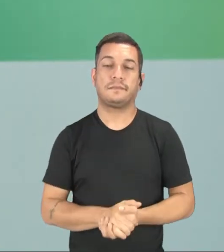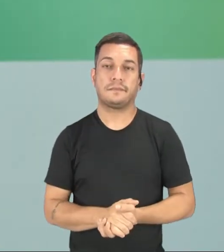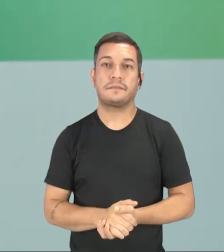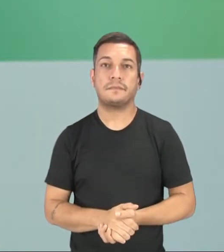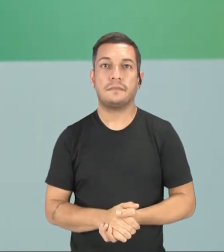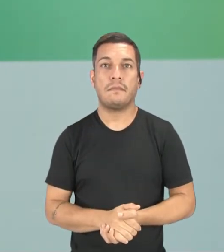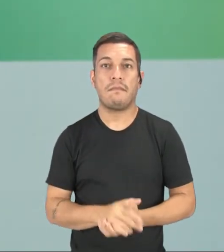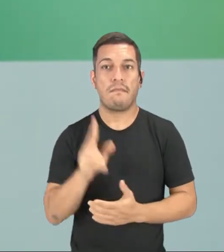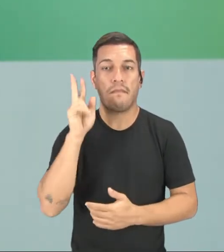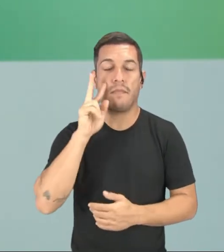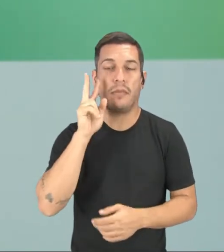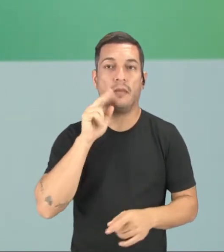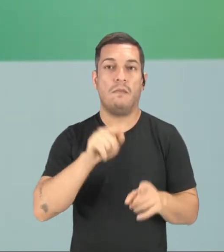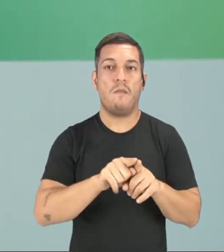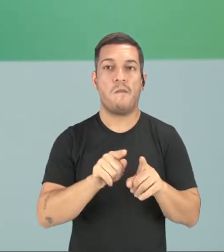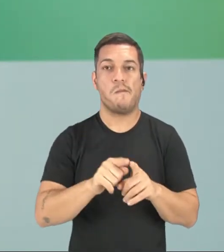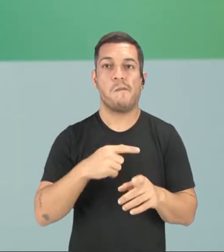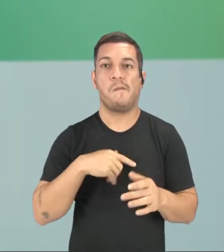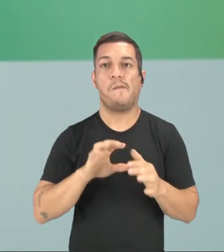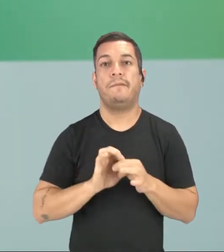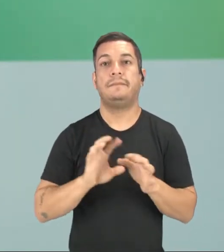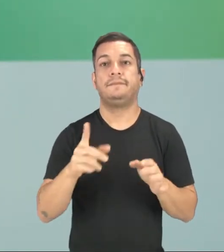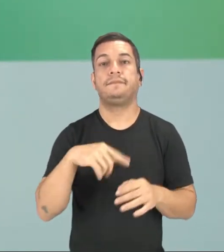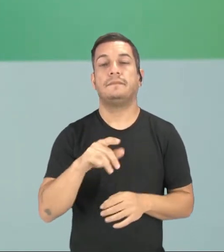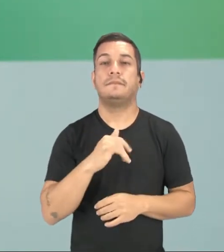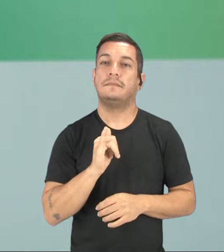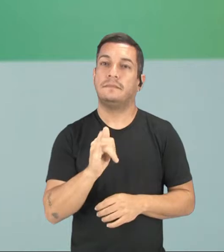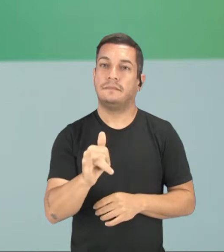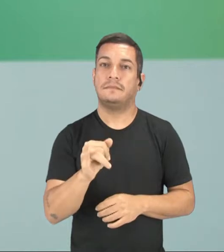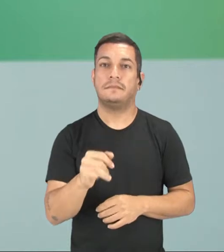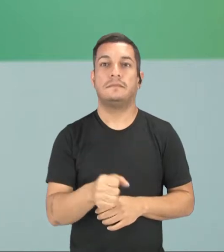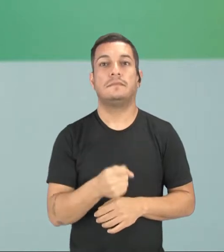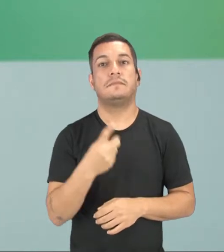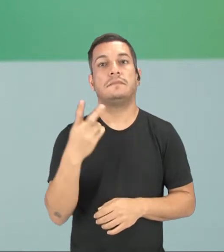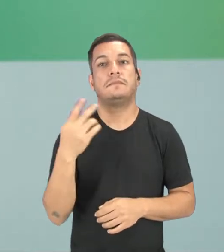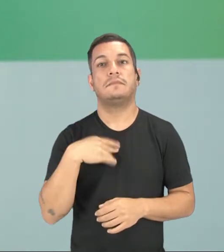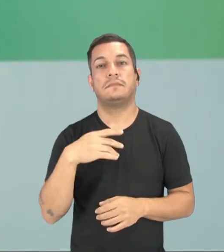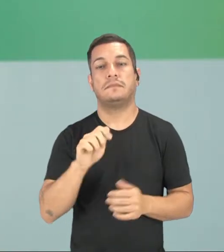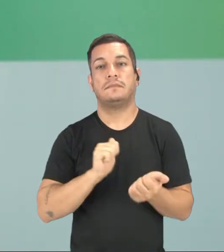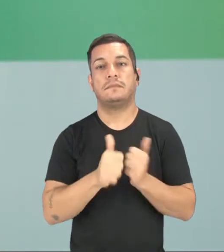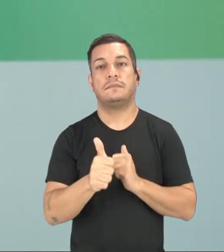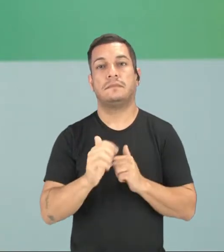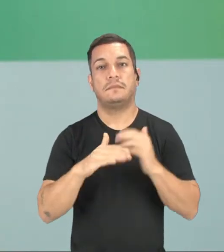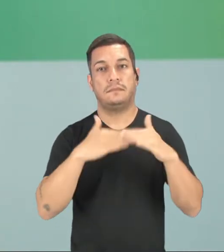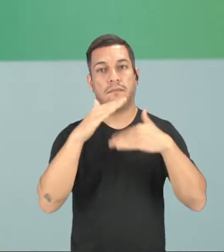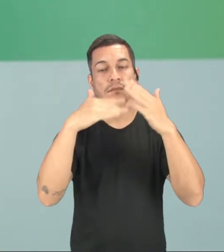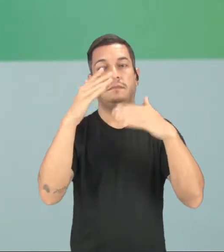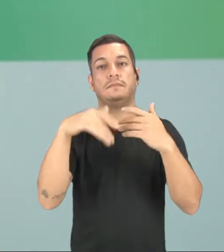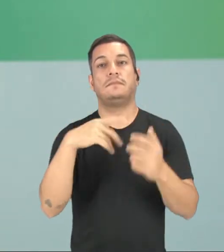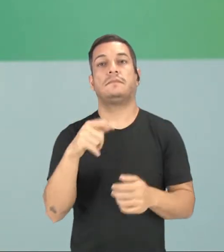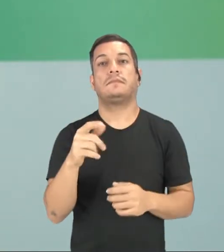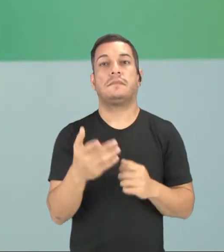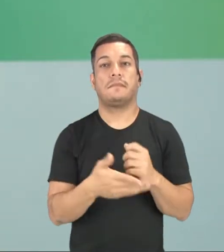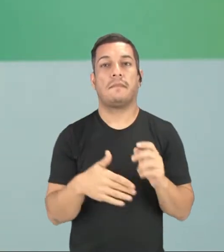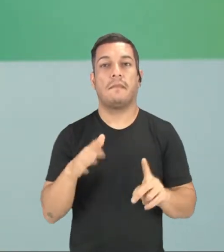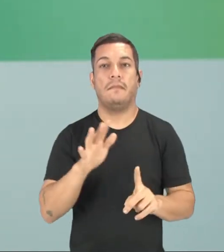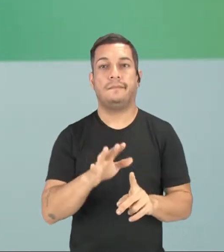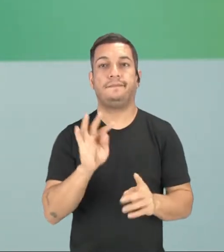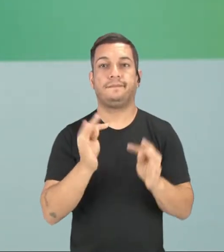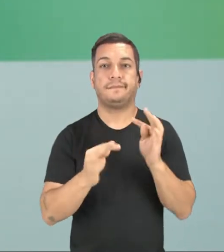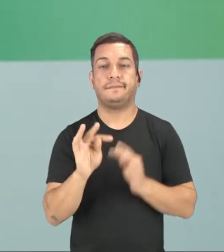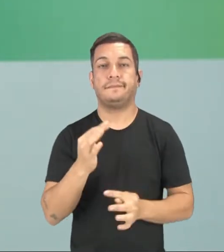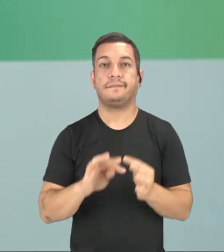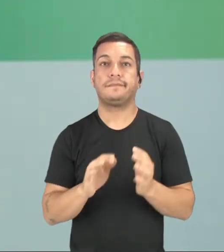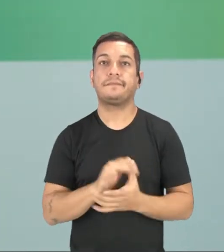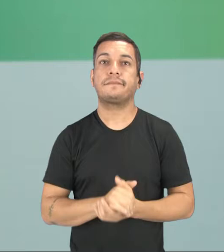dos mesmos, ok? Lembra que eu deixei para vocês aquele recado do quanto os esportes avançaram com relação à